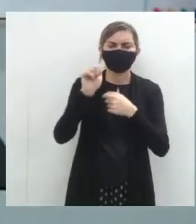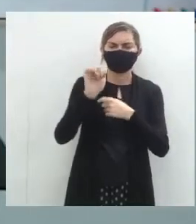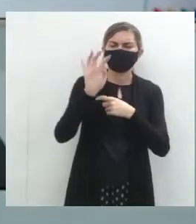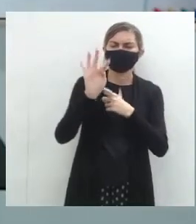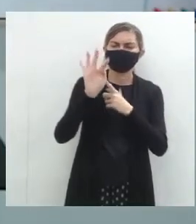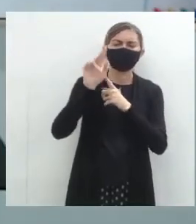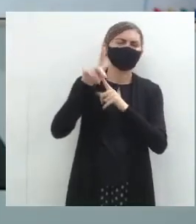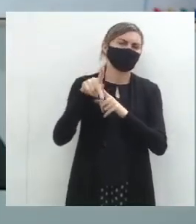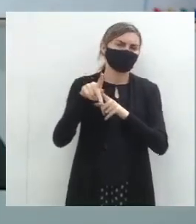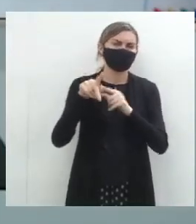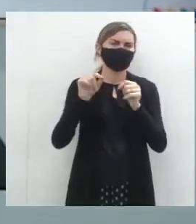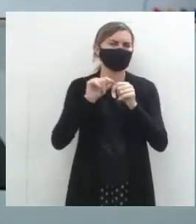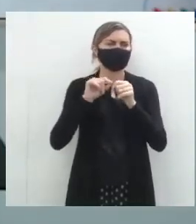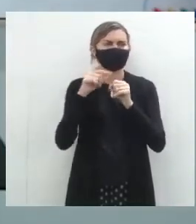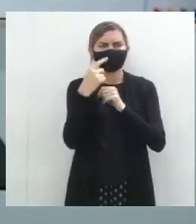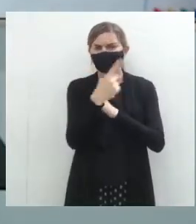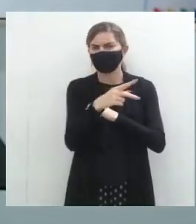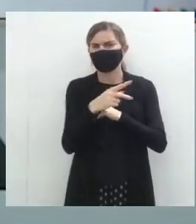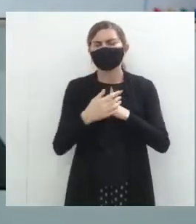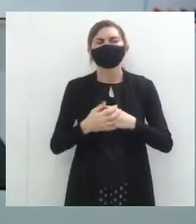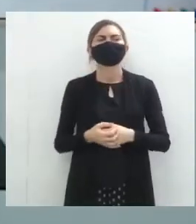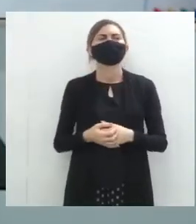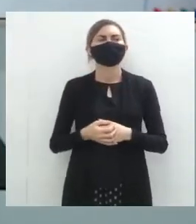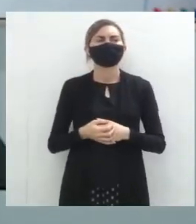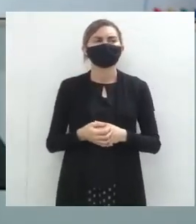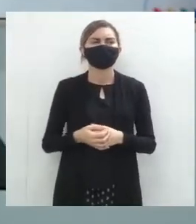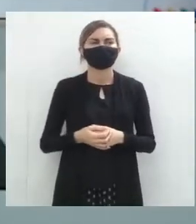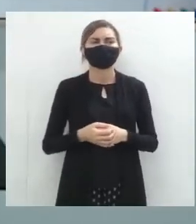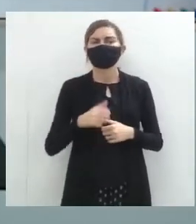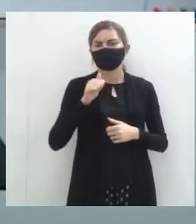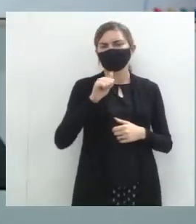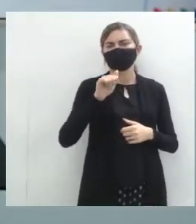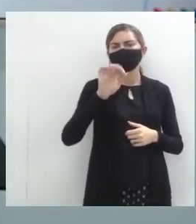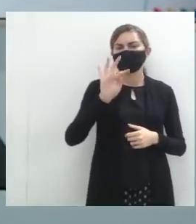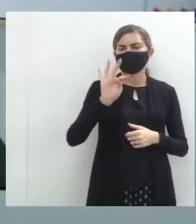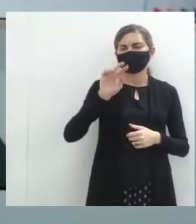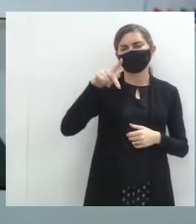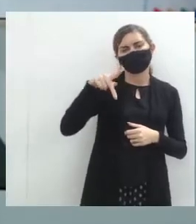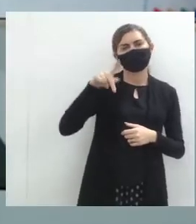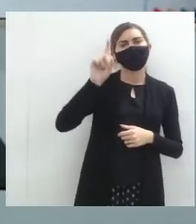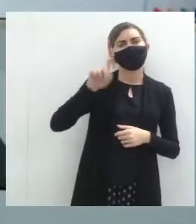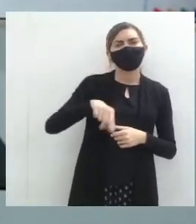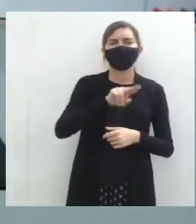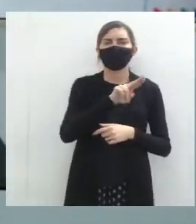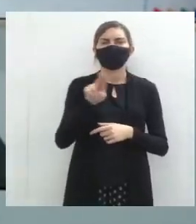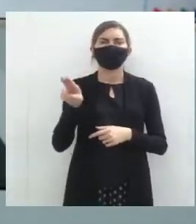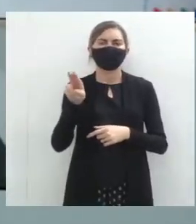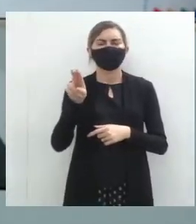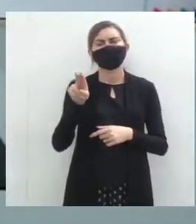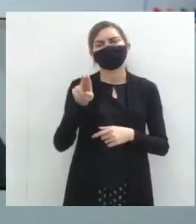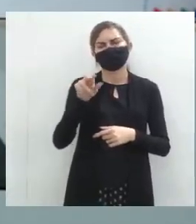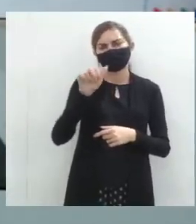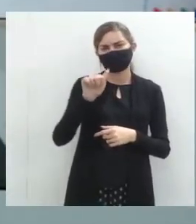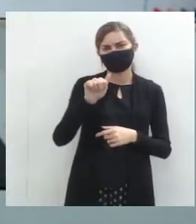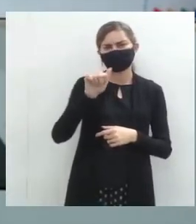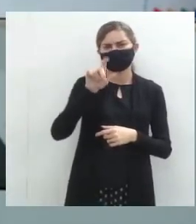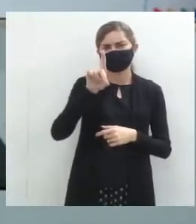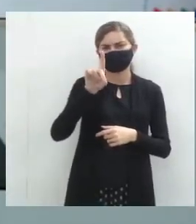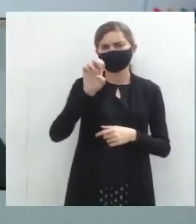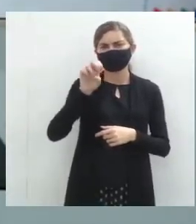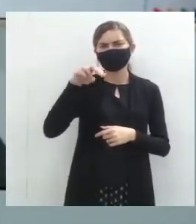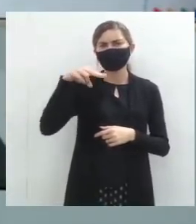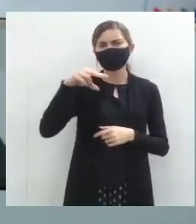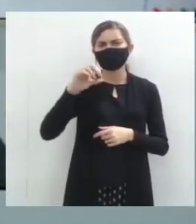que ele participa da formação do ATP, olha pra cá. O ATP é o que nós chamamos de adenosina